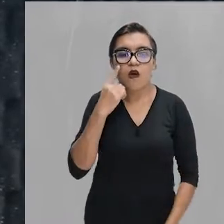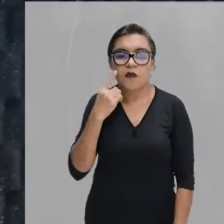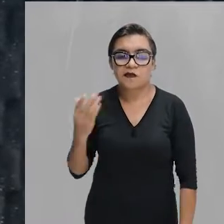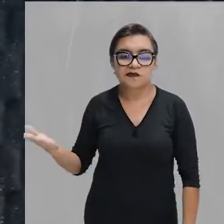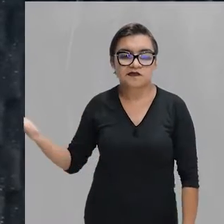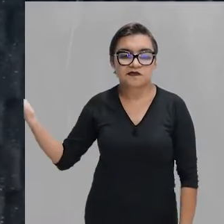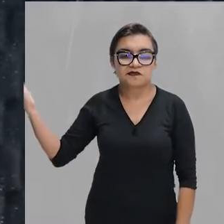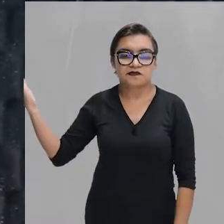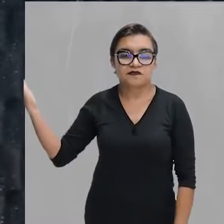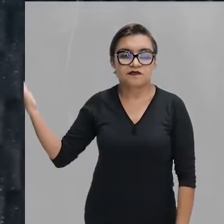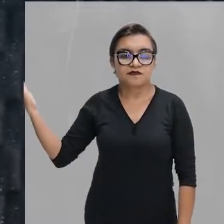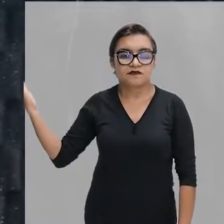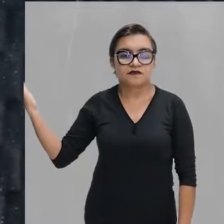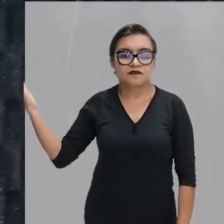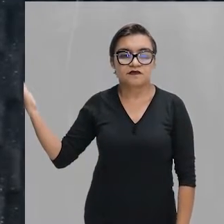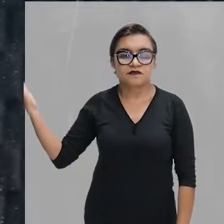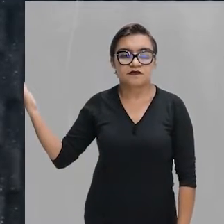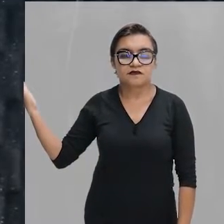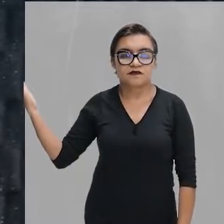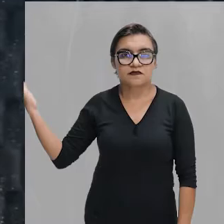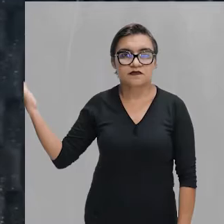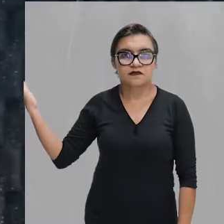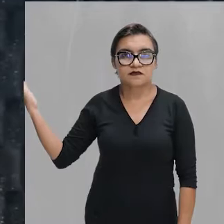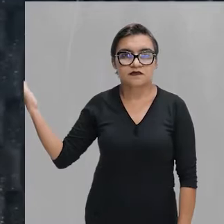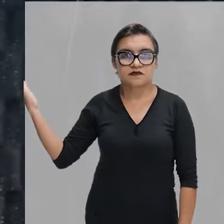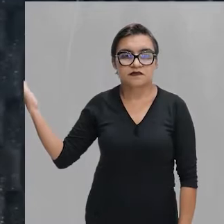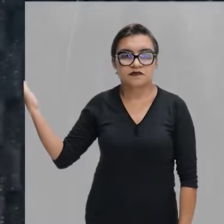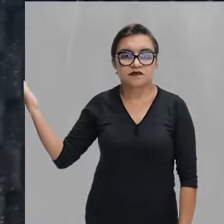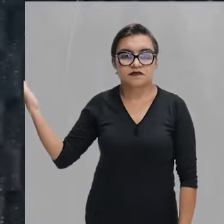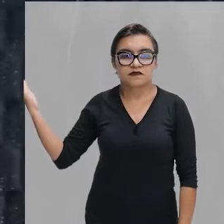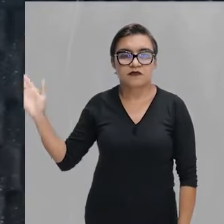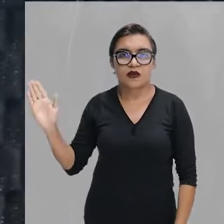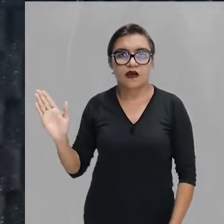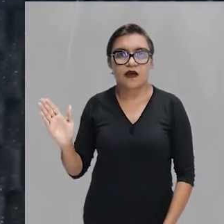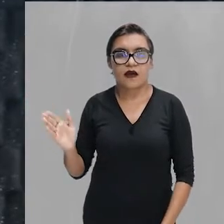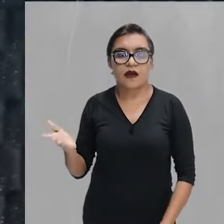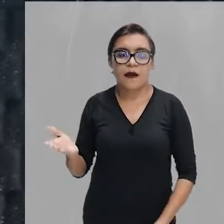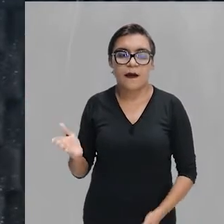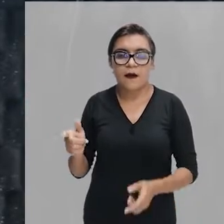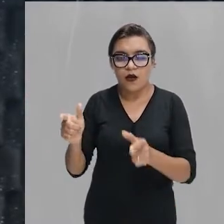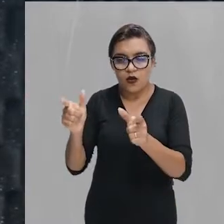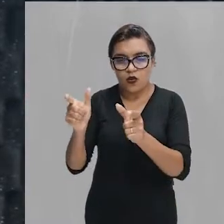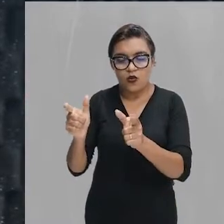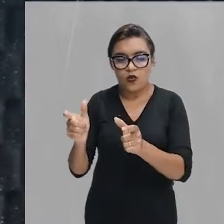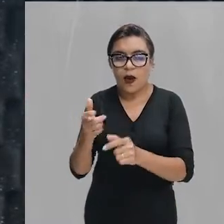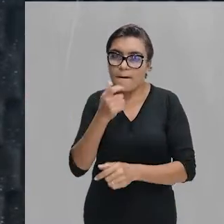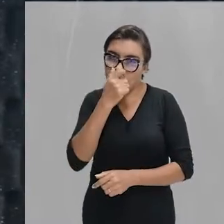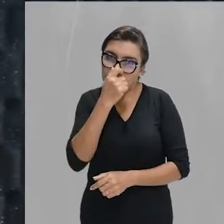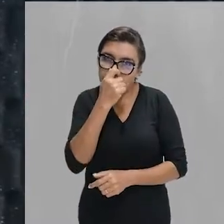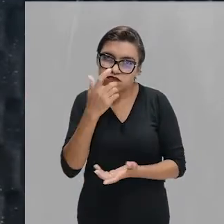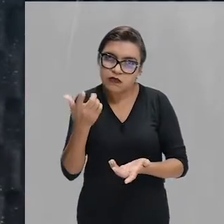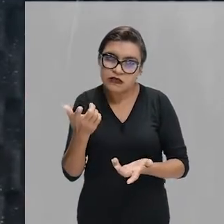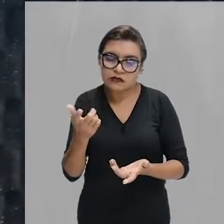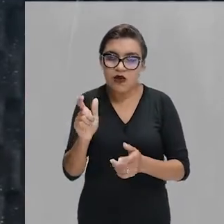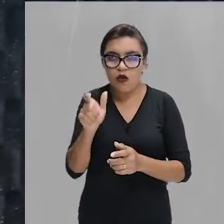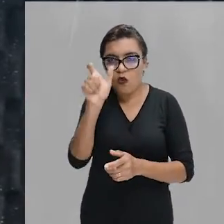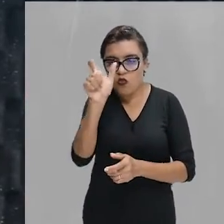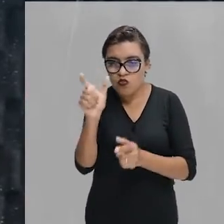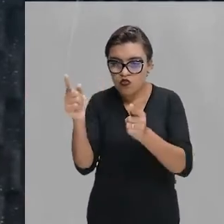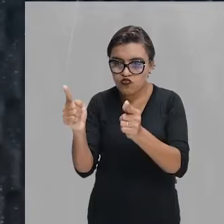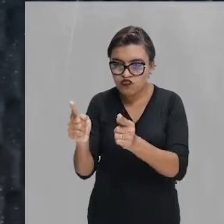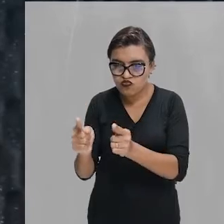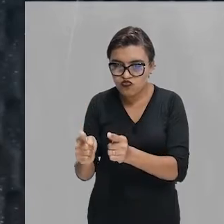Estrechar-se, estrechar-se, desse jeito, apertar-se e afunilar-se. Olha só, uma palavrinha aqui que